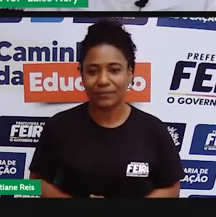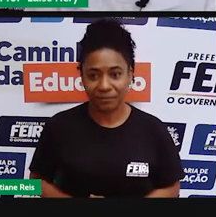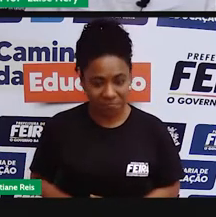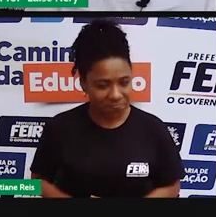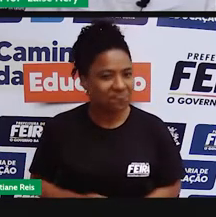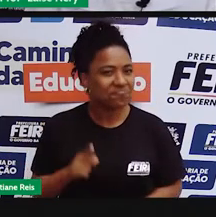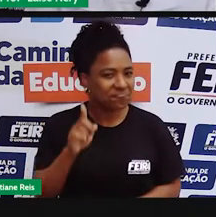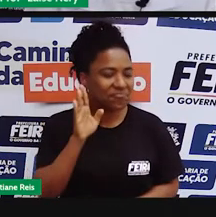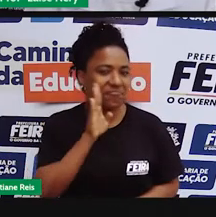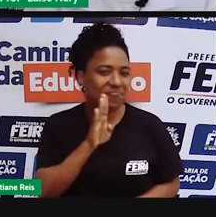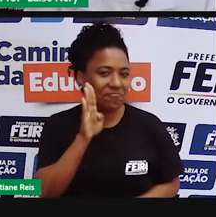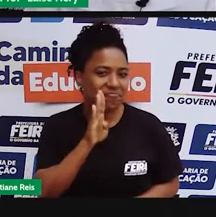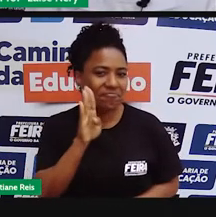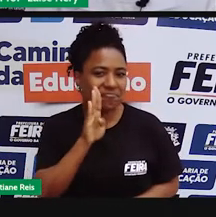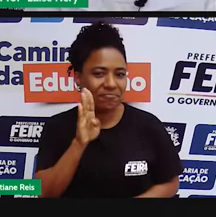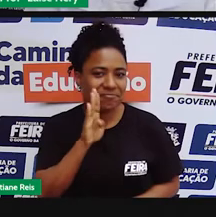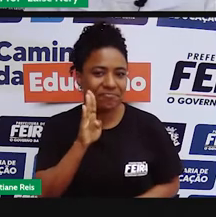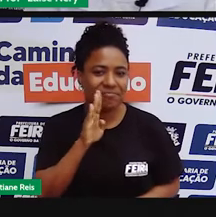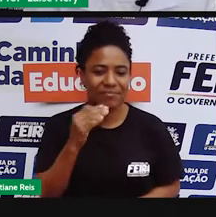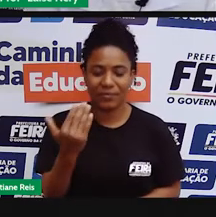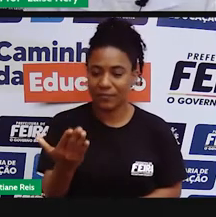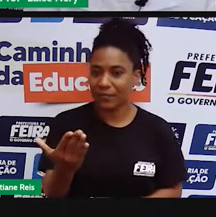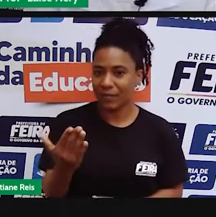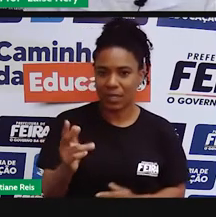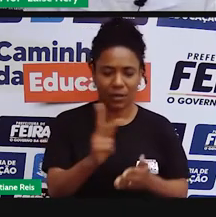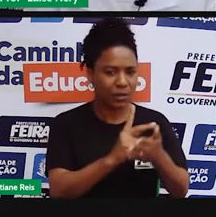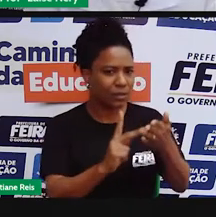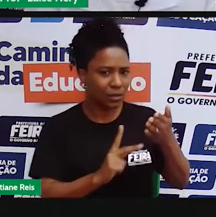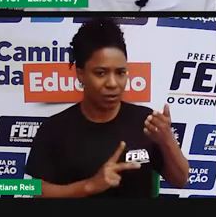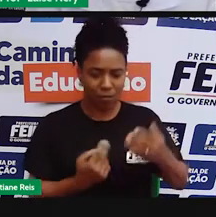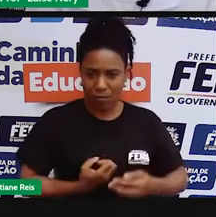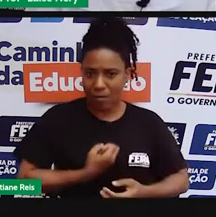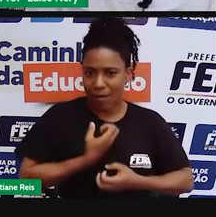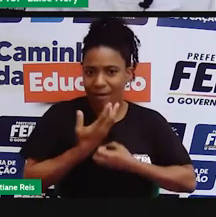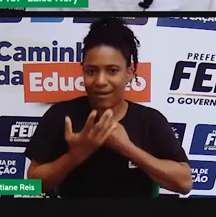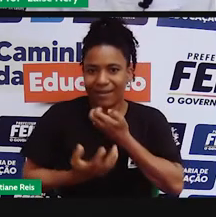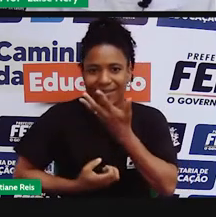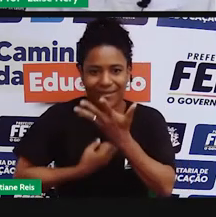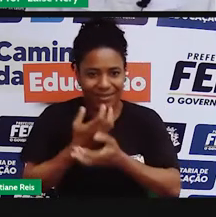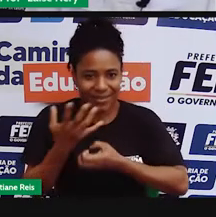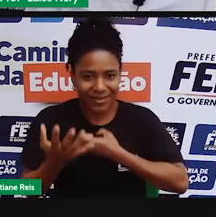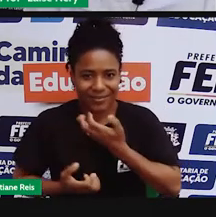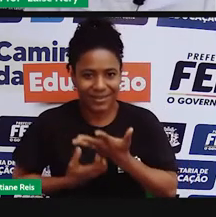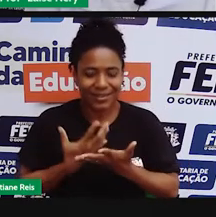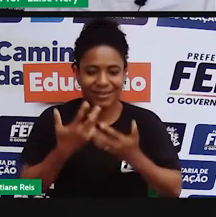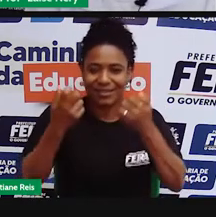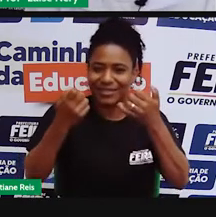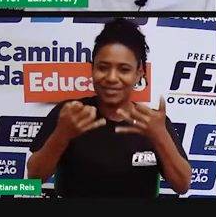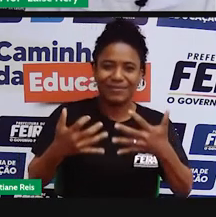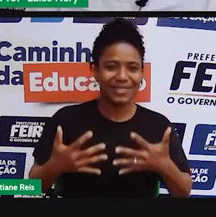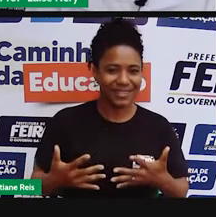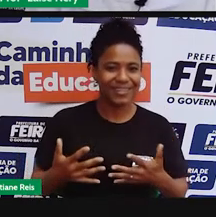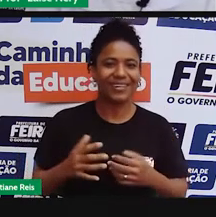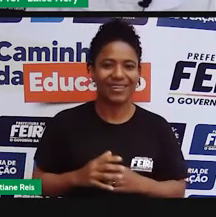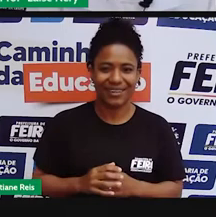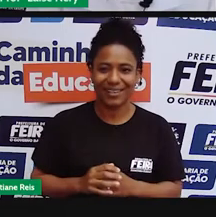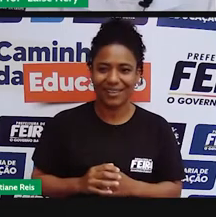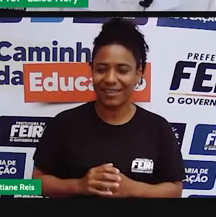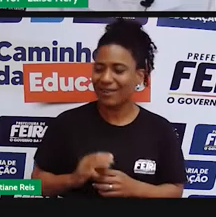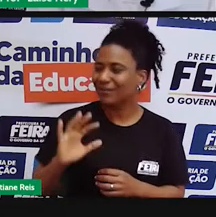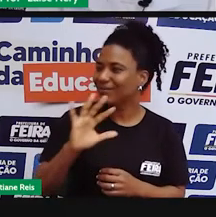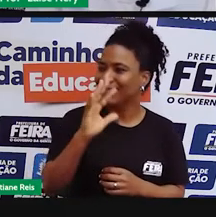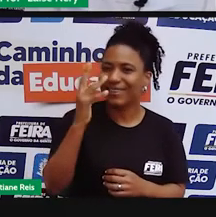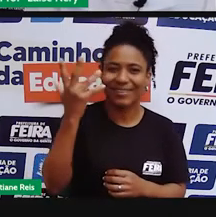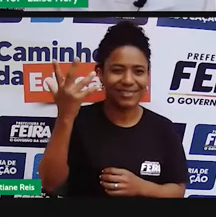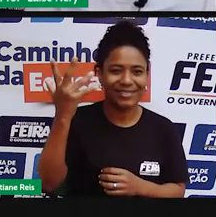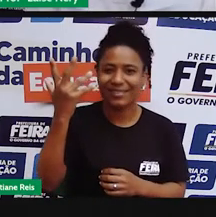Muito legal, né? É um poema que traz tudo o que acontece num dia. Eu imaginei um dia de domingo, né?